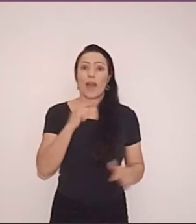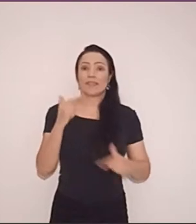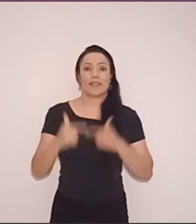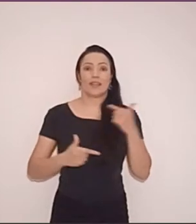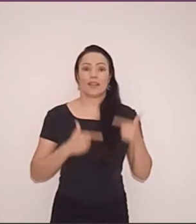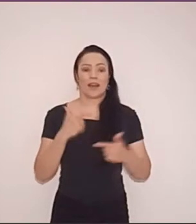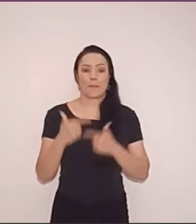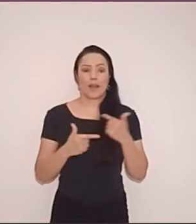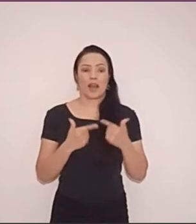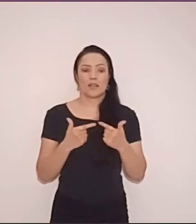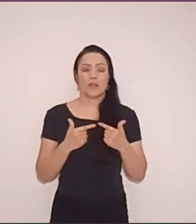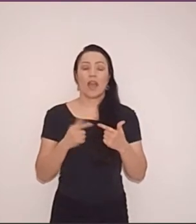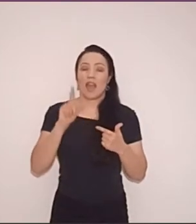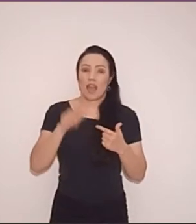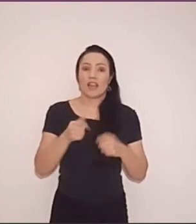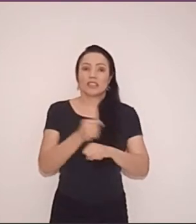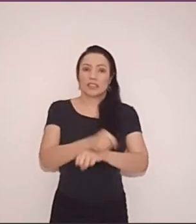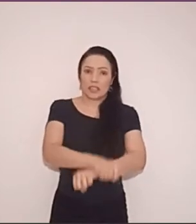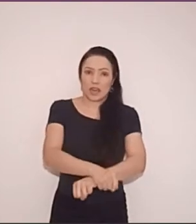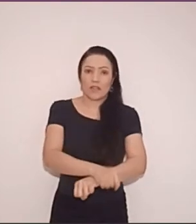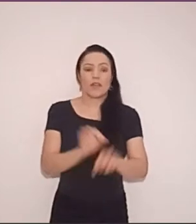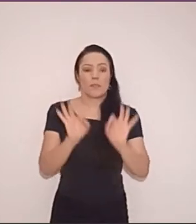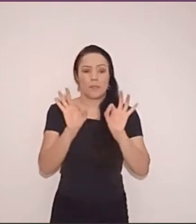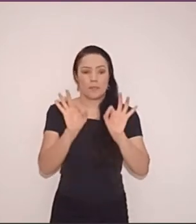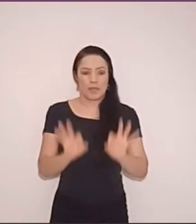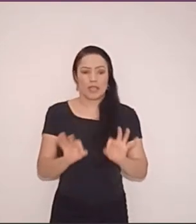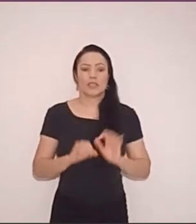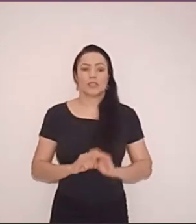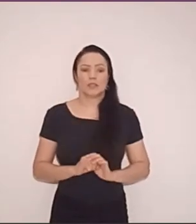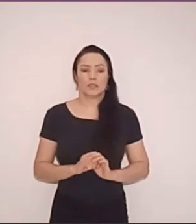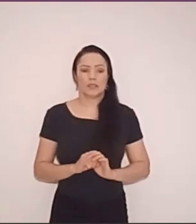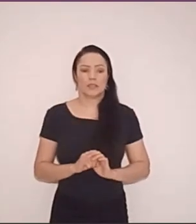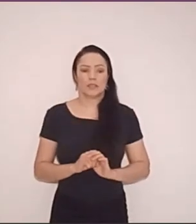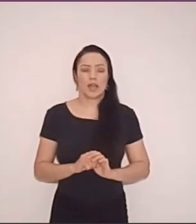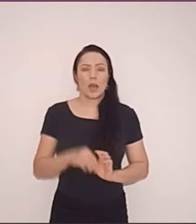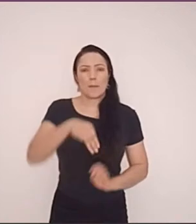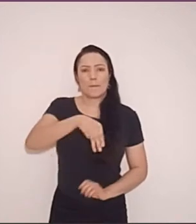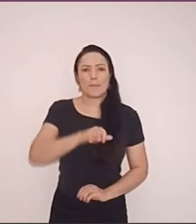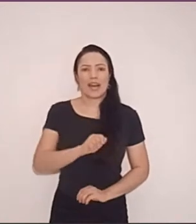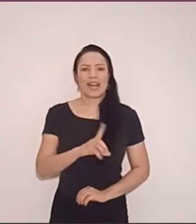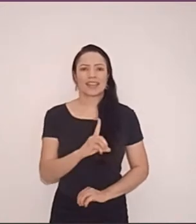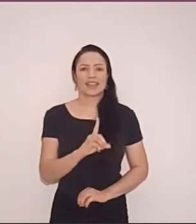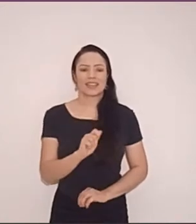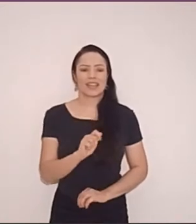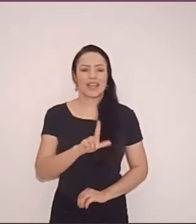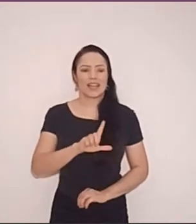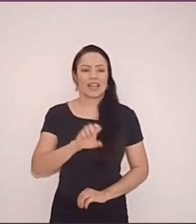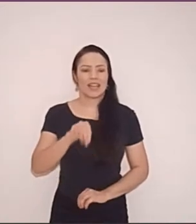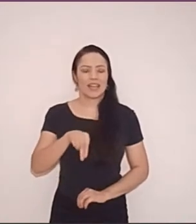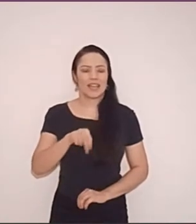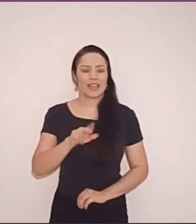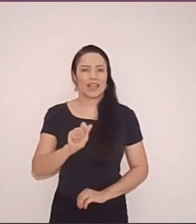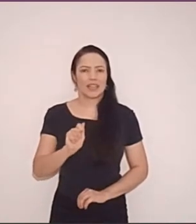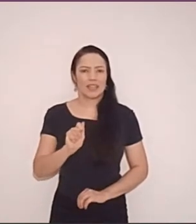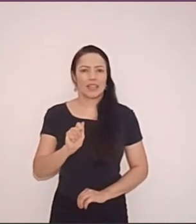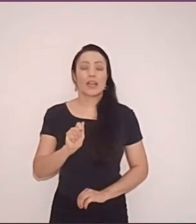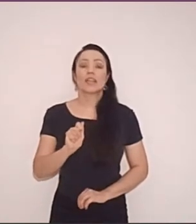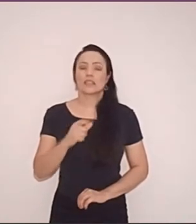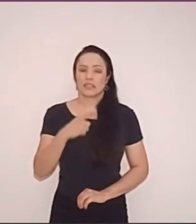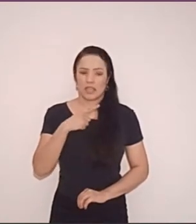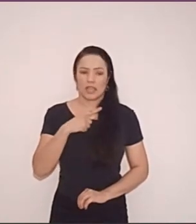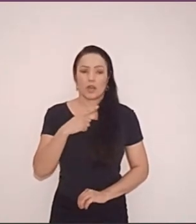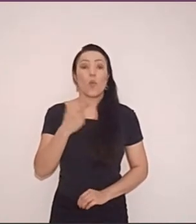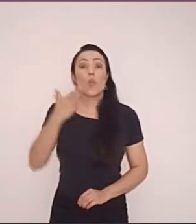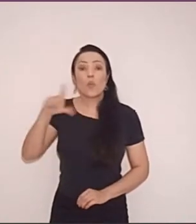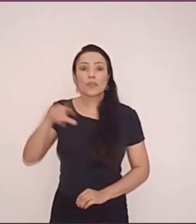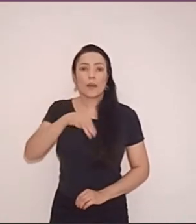trabalho né que havia era escravizada né ela possa 40 em a Madalena tem depois da Maria Aparecida que passou